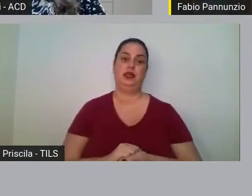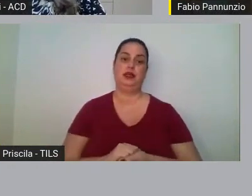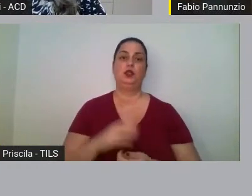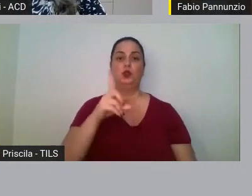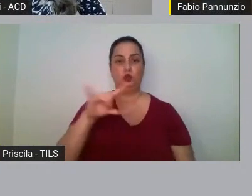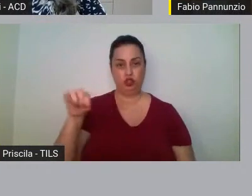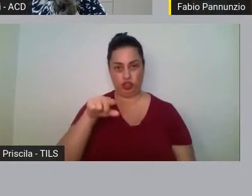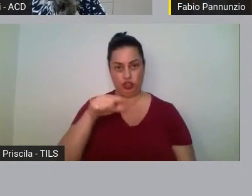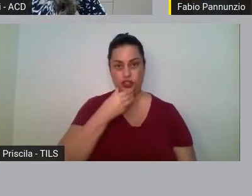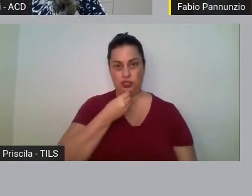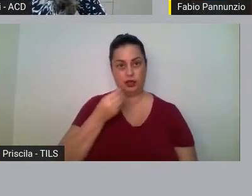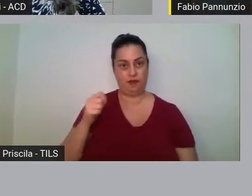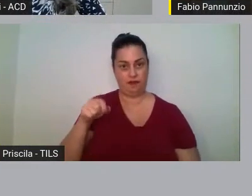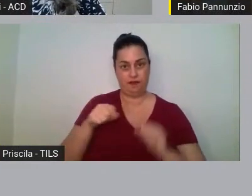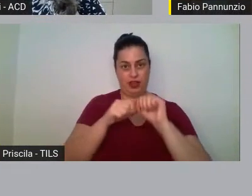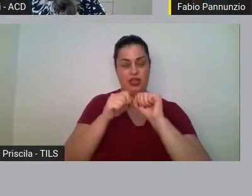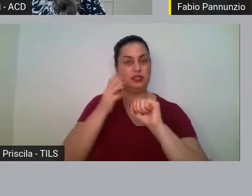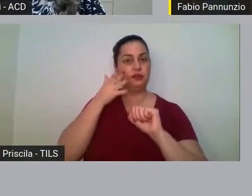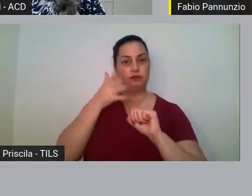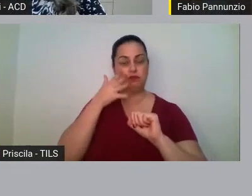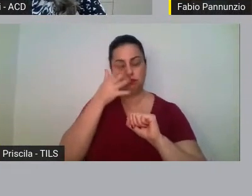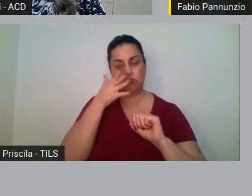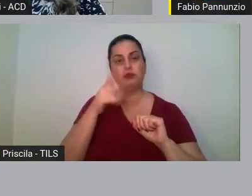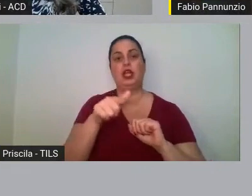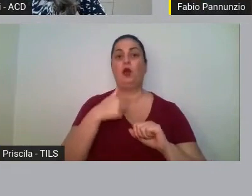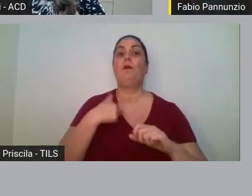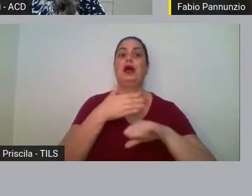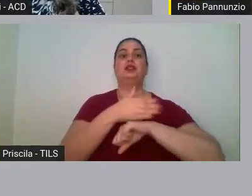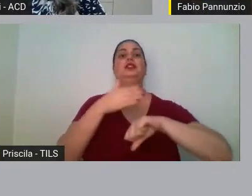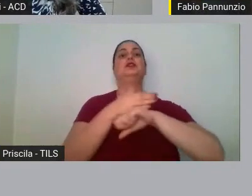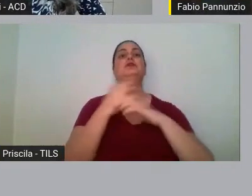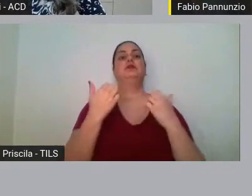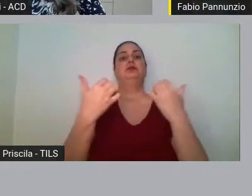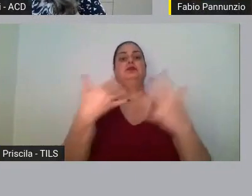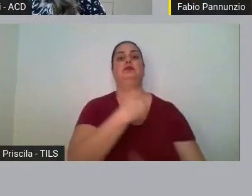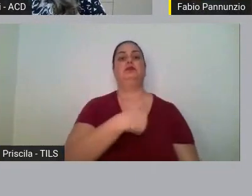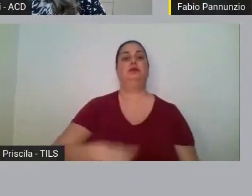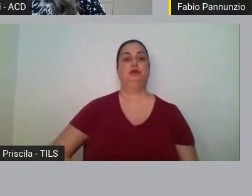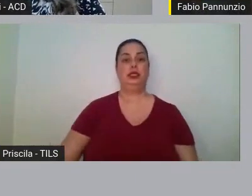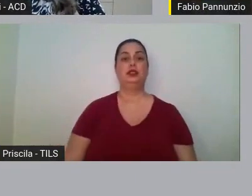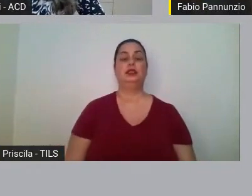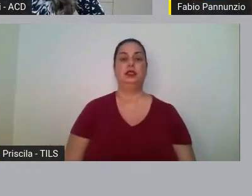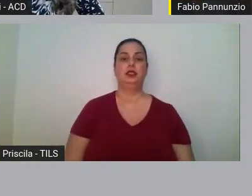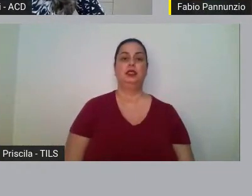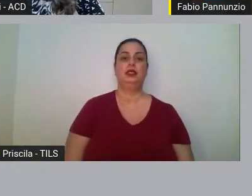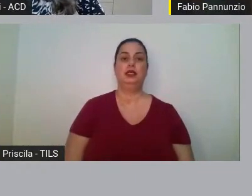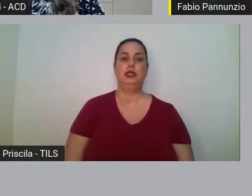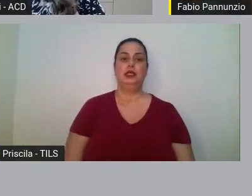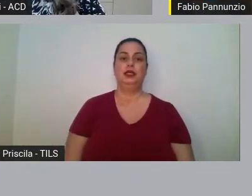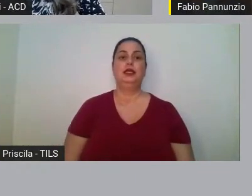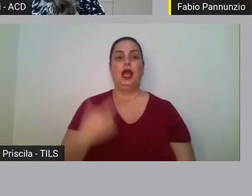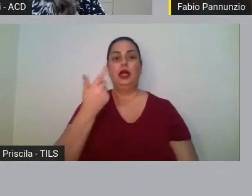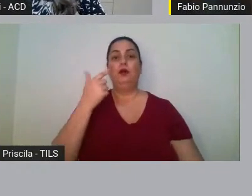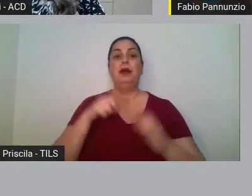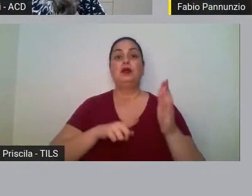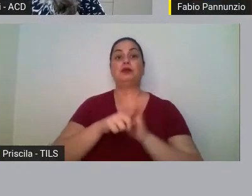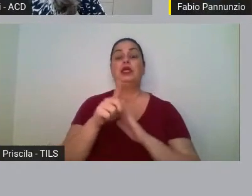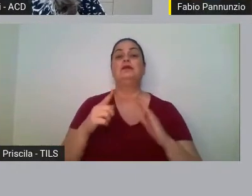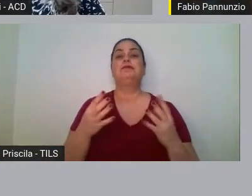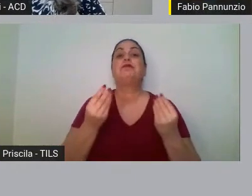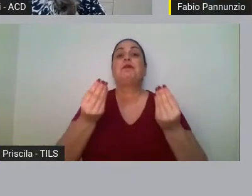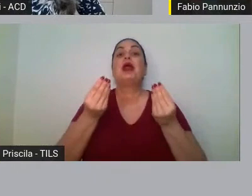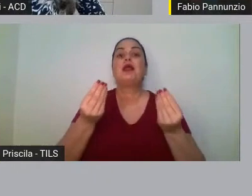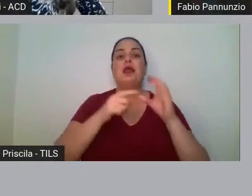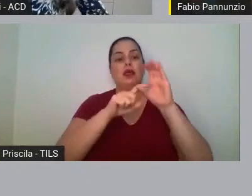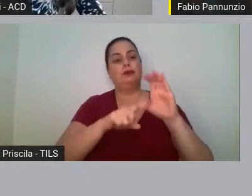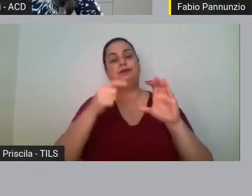eu também participei dessa audiência pública e a minha palestra foi exatamente para que tem servido a dívida pública no Brasil.